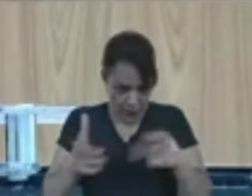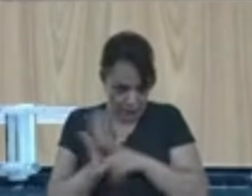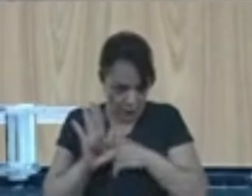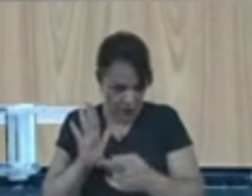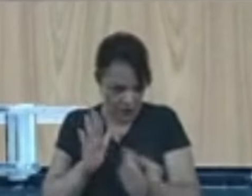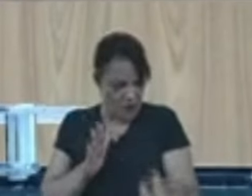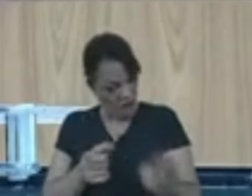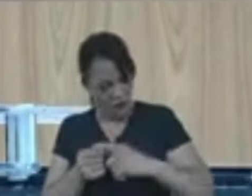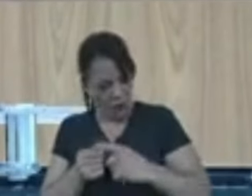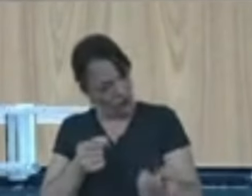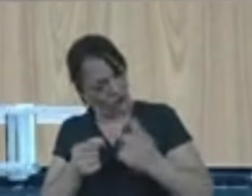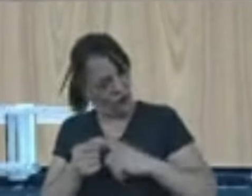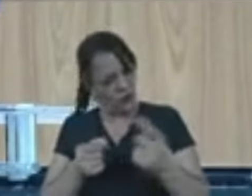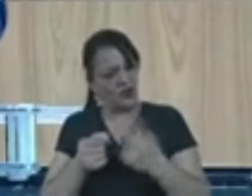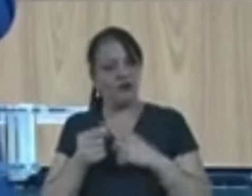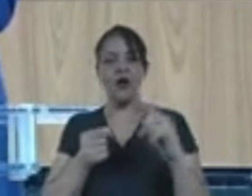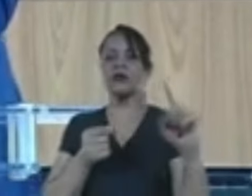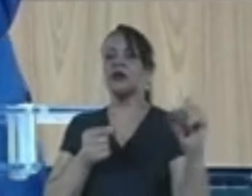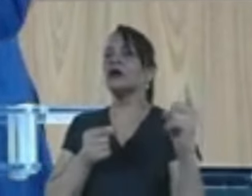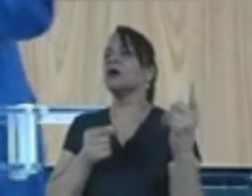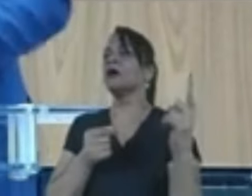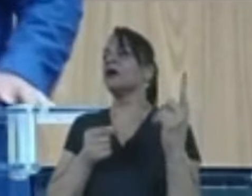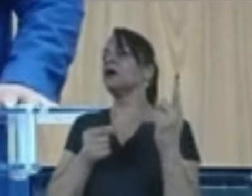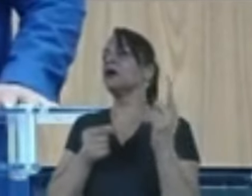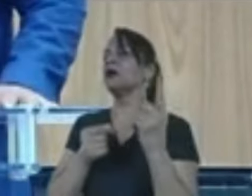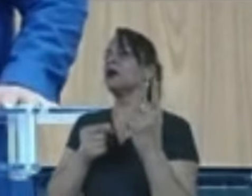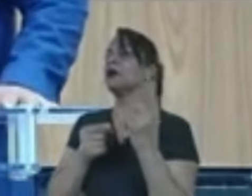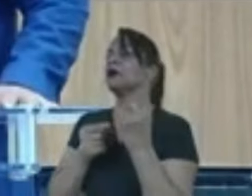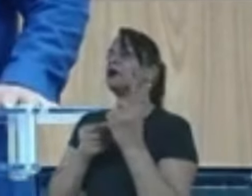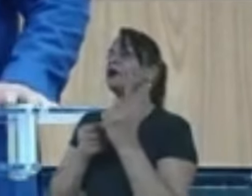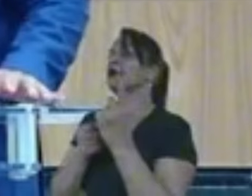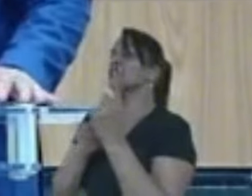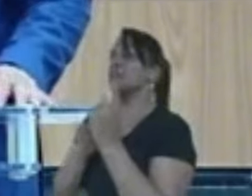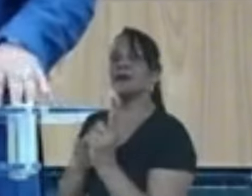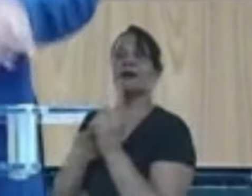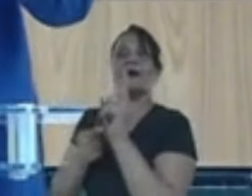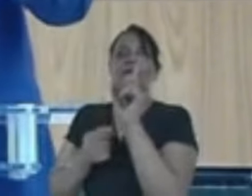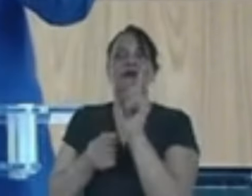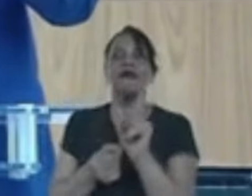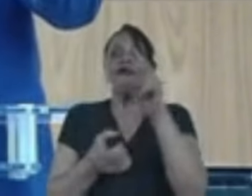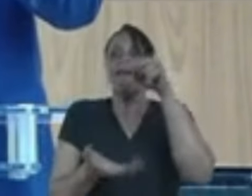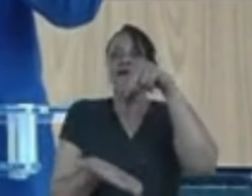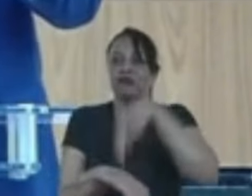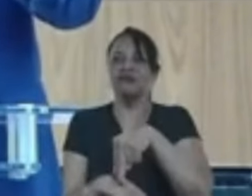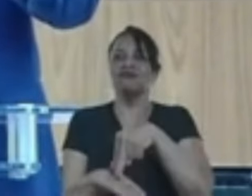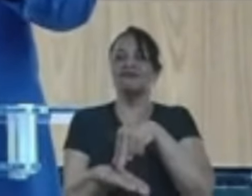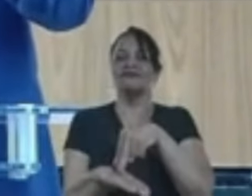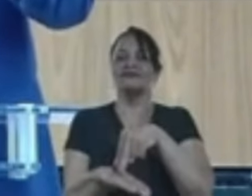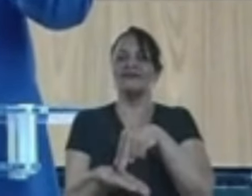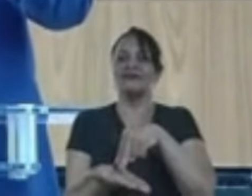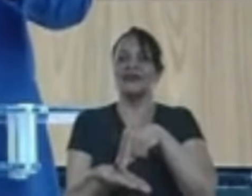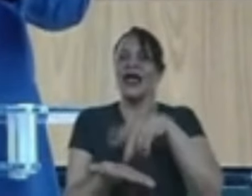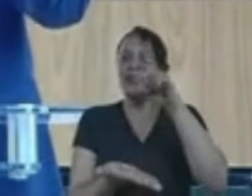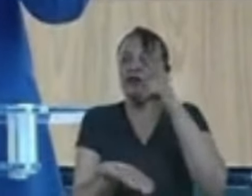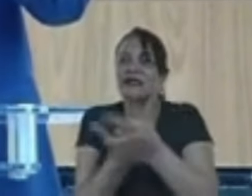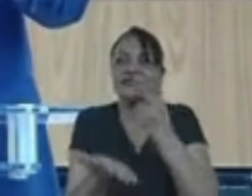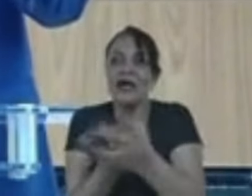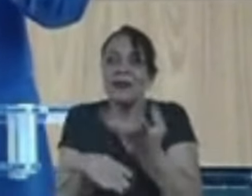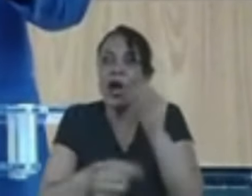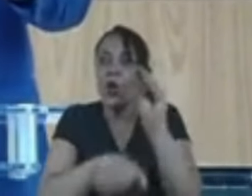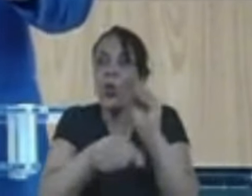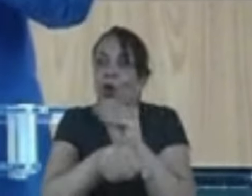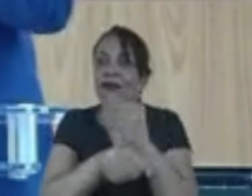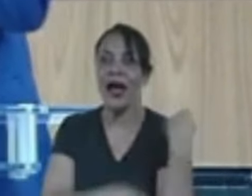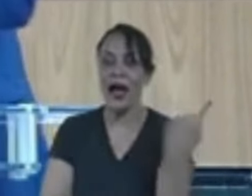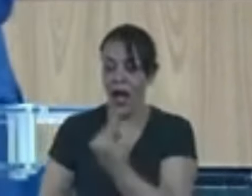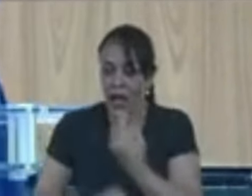Volta, volta, volta, volta, volta. Ele sempre quer tratar da gente, sempre quer simplesmente o melhor para